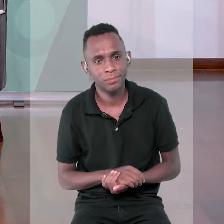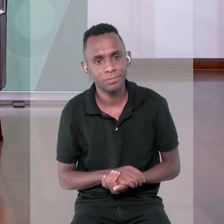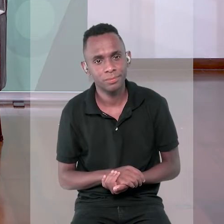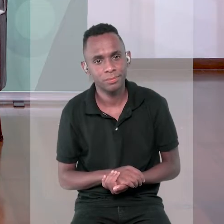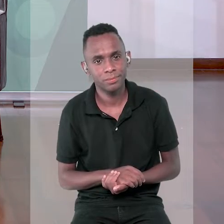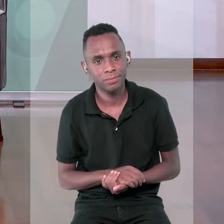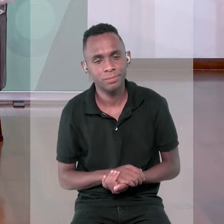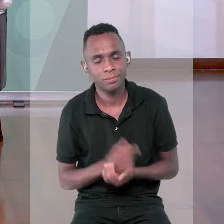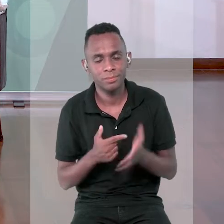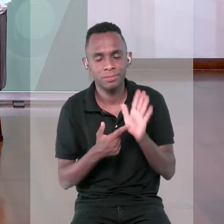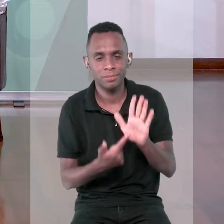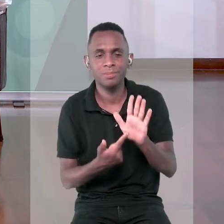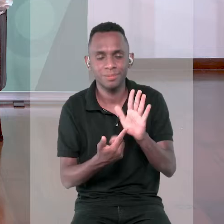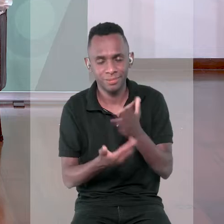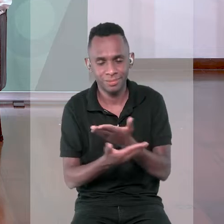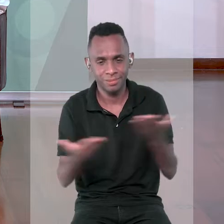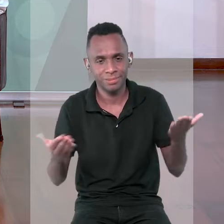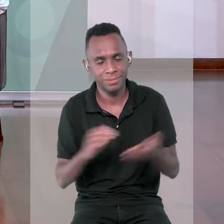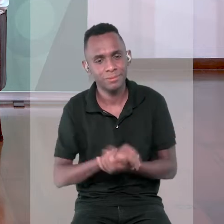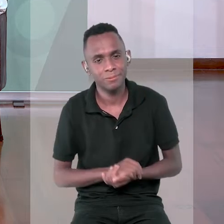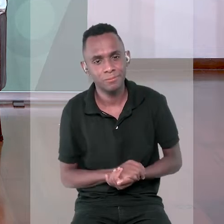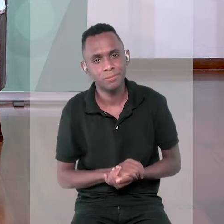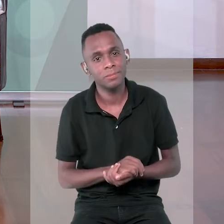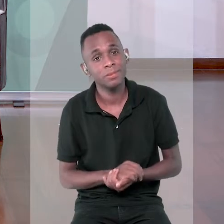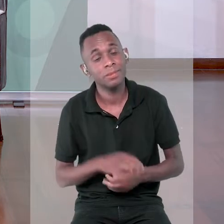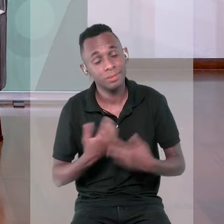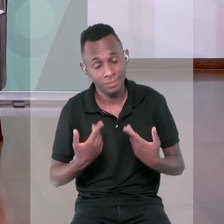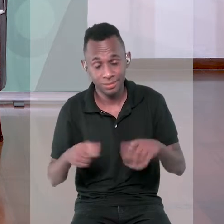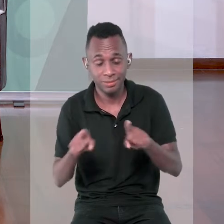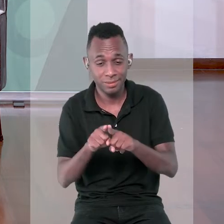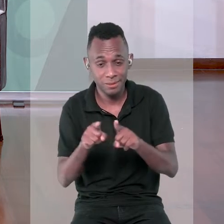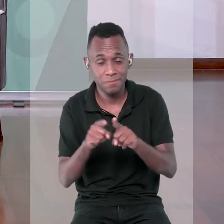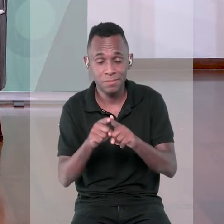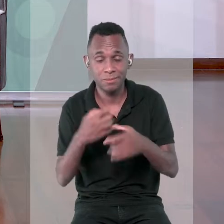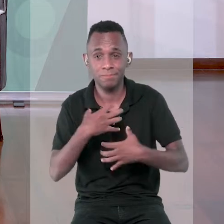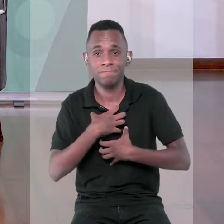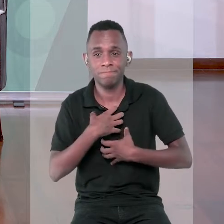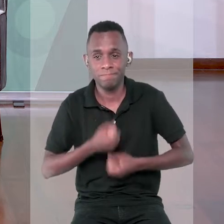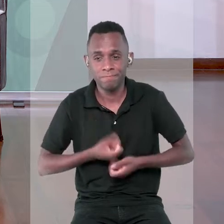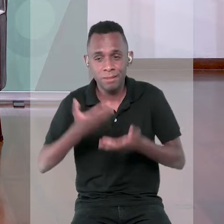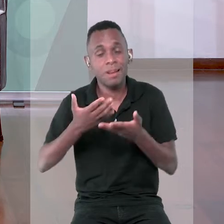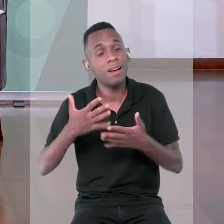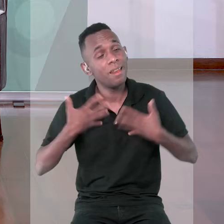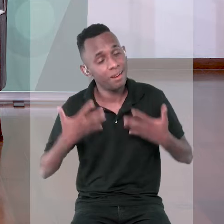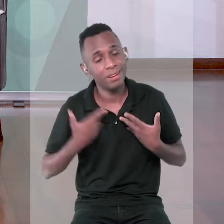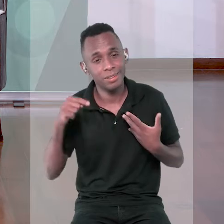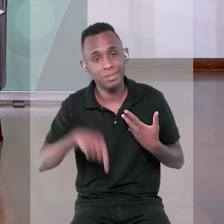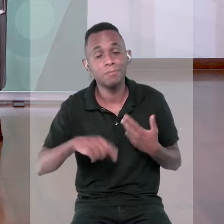Pode ir se apresentando, então deixa eu agradecer. As pessoas. Deixa eu também demonstrar minha alegria de estar aqui hoje, queridos,